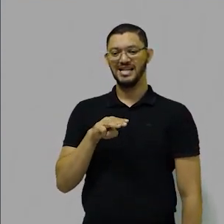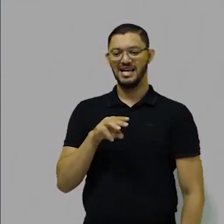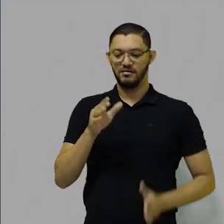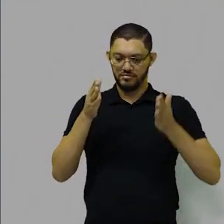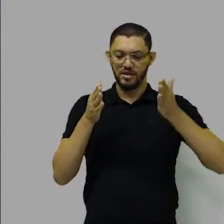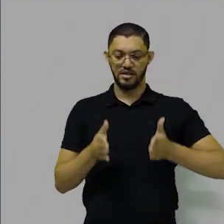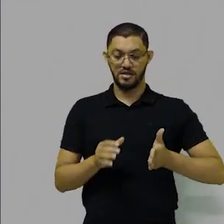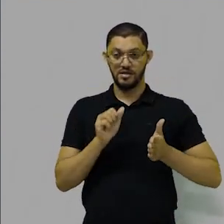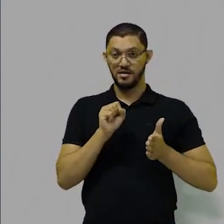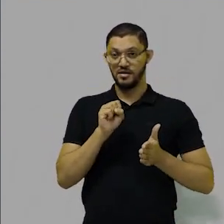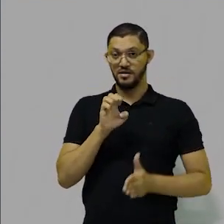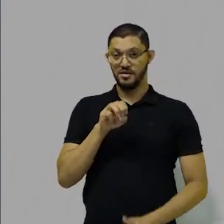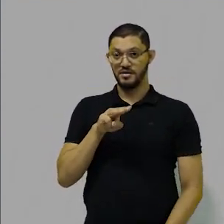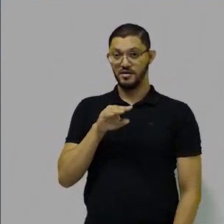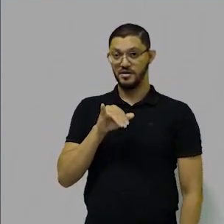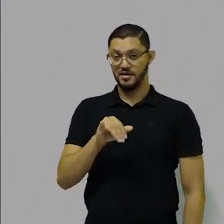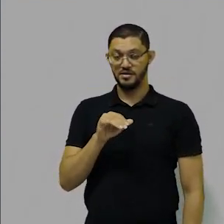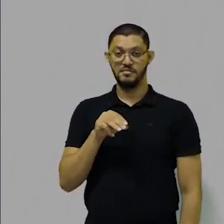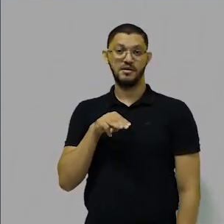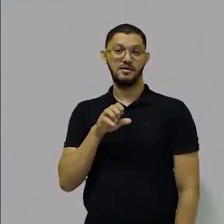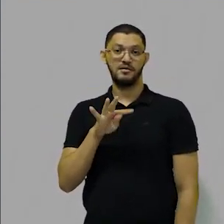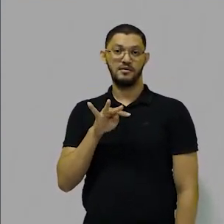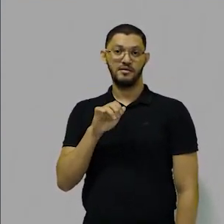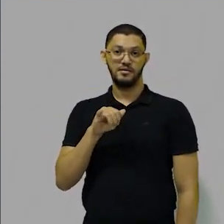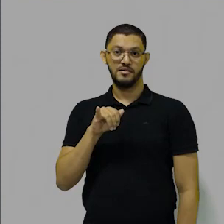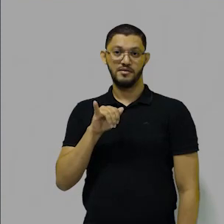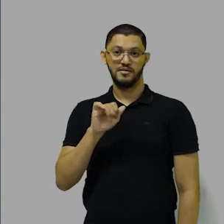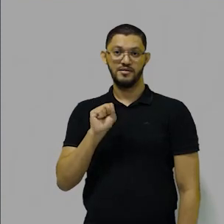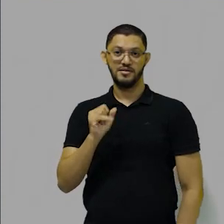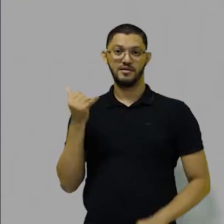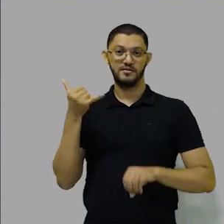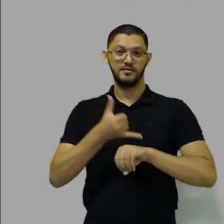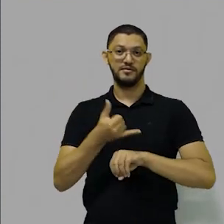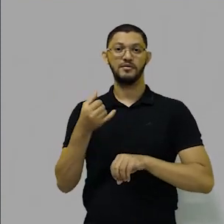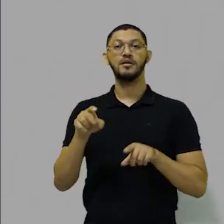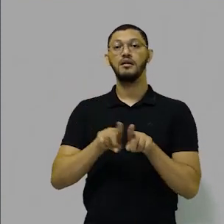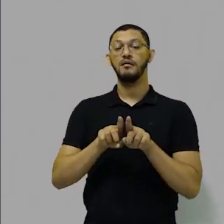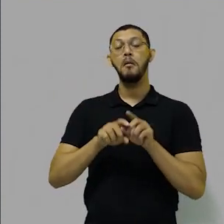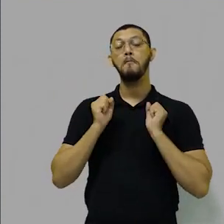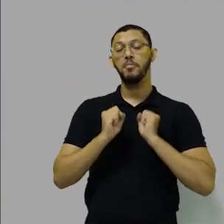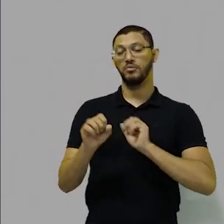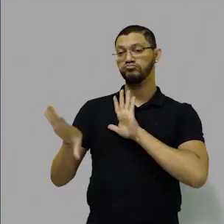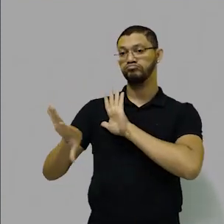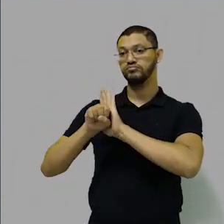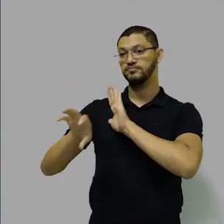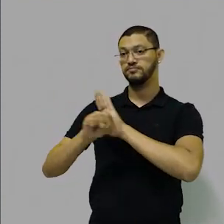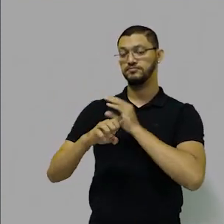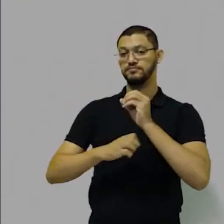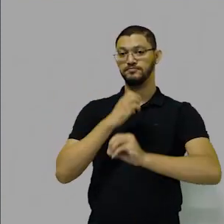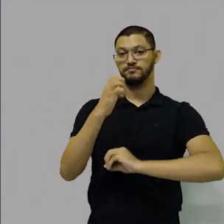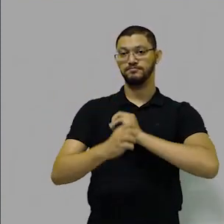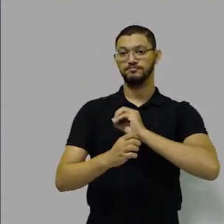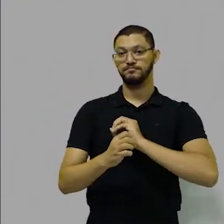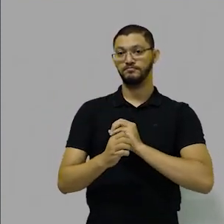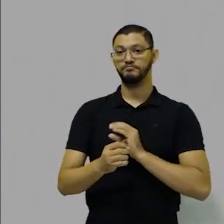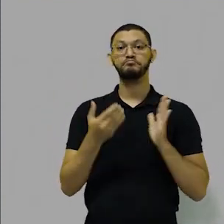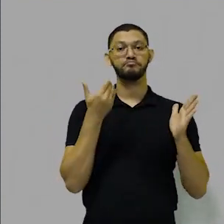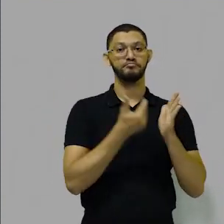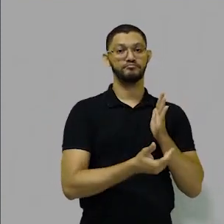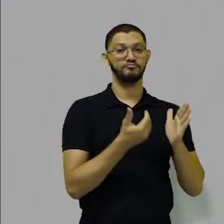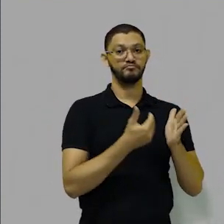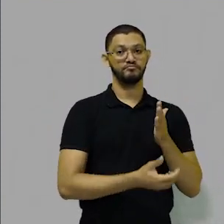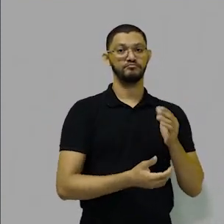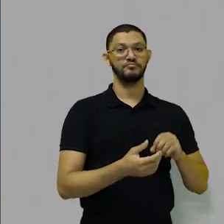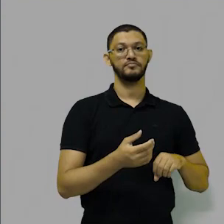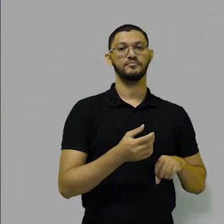eles possuem também a tendência em receber elétrons. Então, quem perdeu se torna um